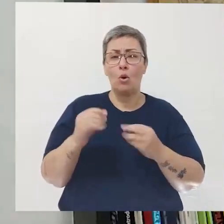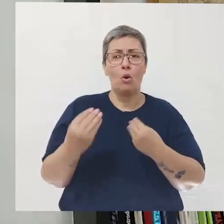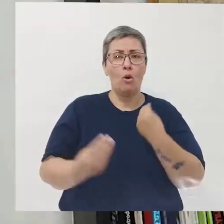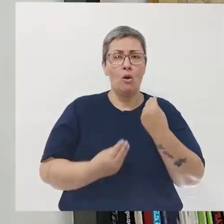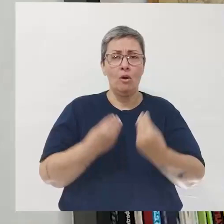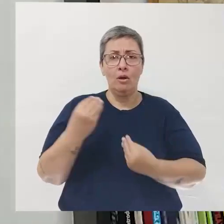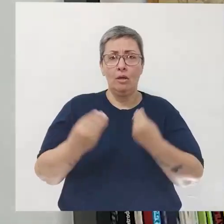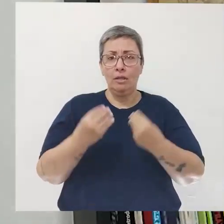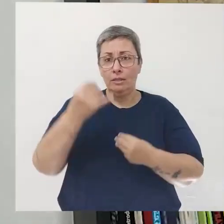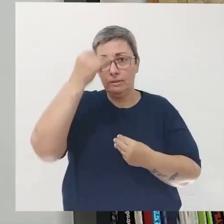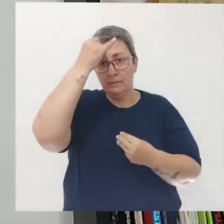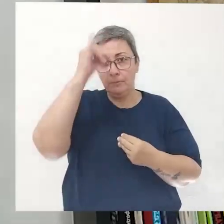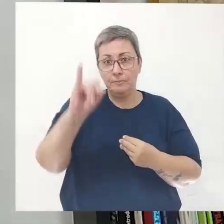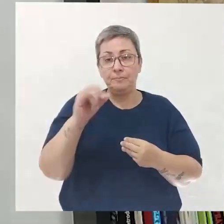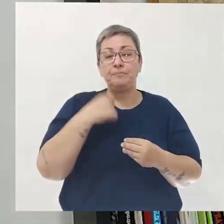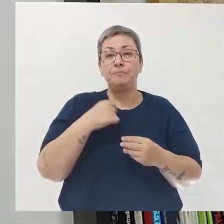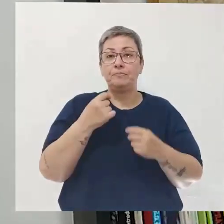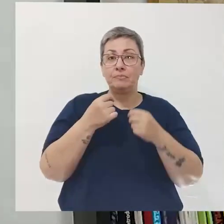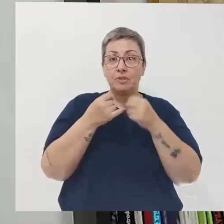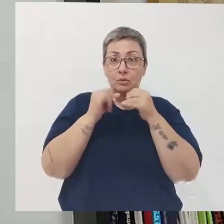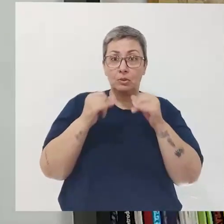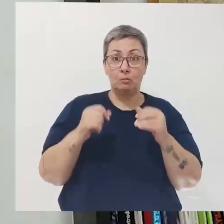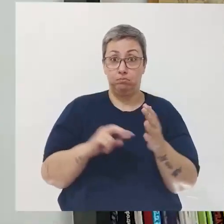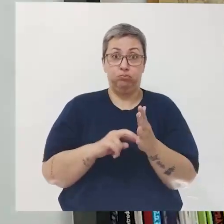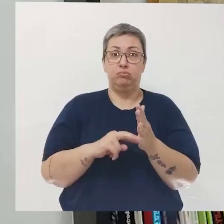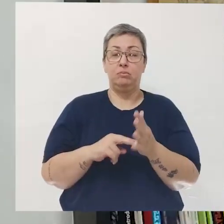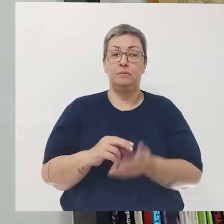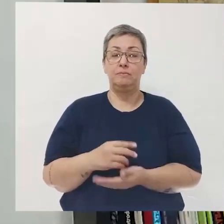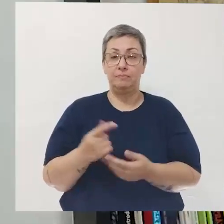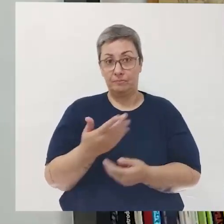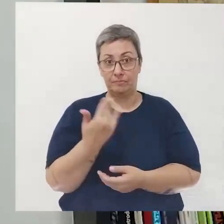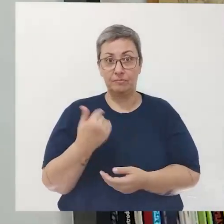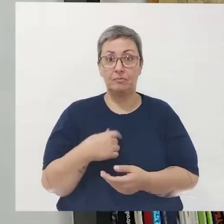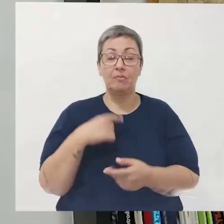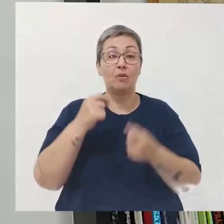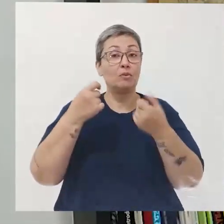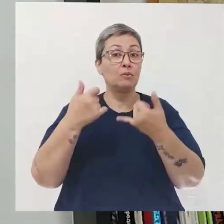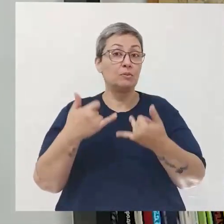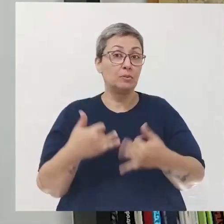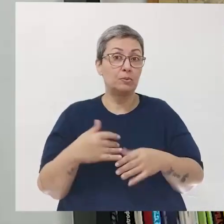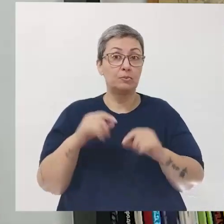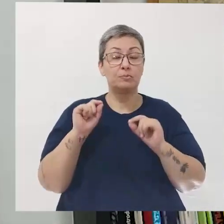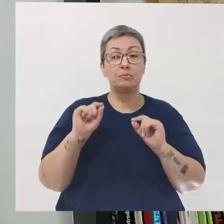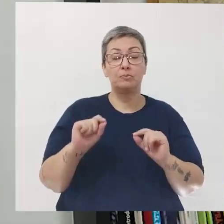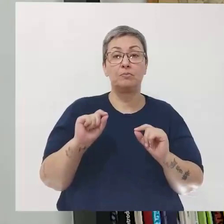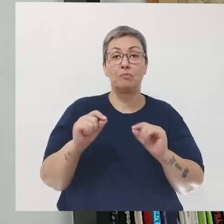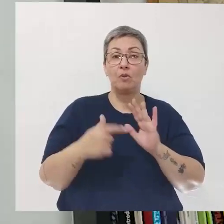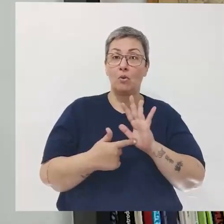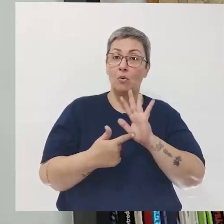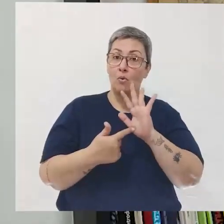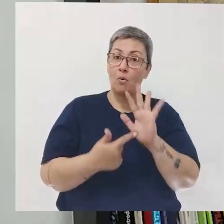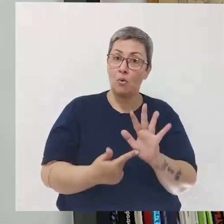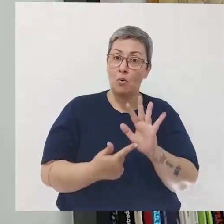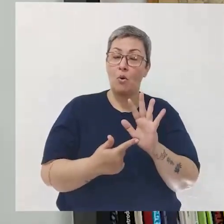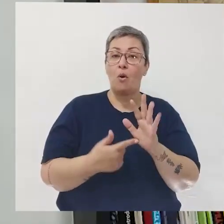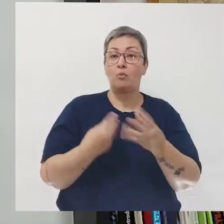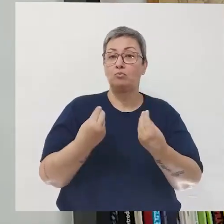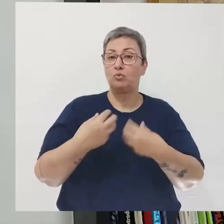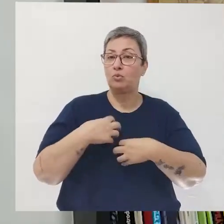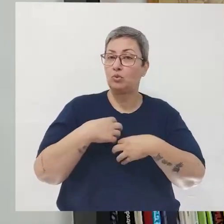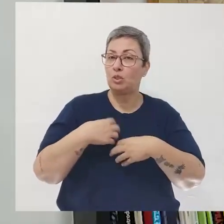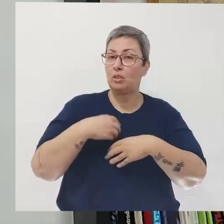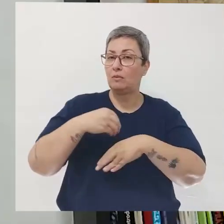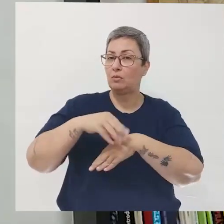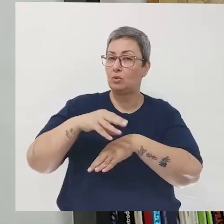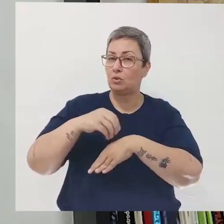pouquinho sobre como evitar os choques elétricos. Vamos lá? Eu vou falar aqui, vou trazer